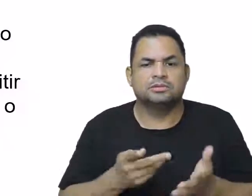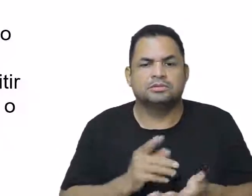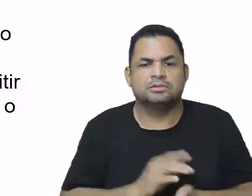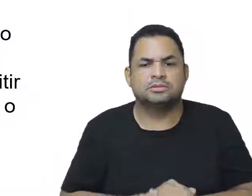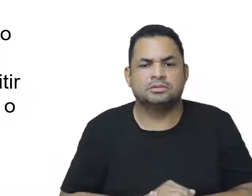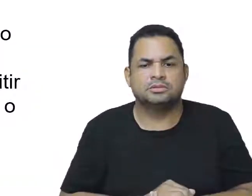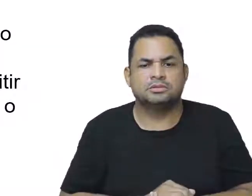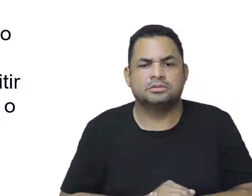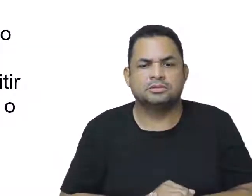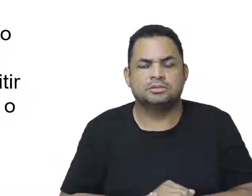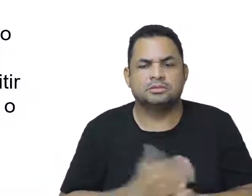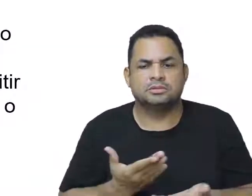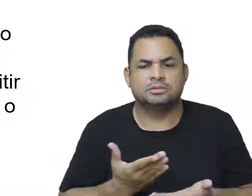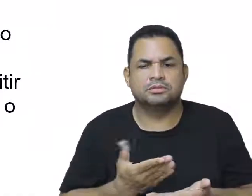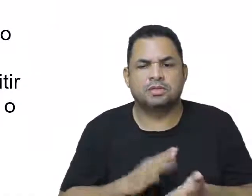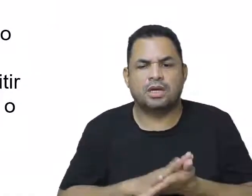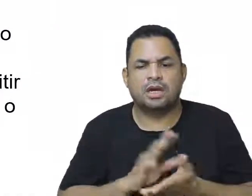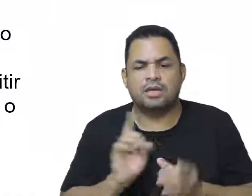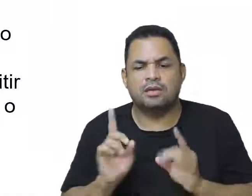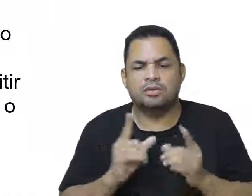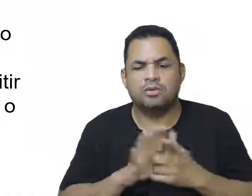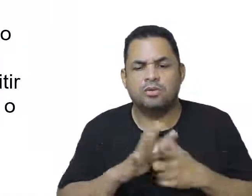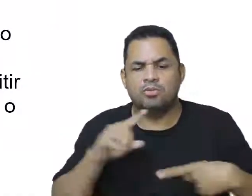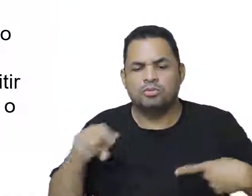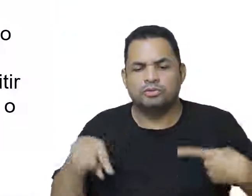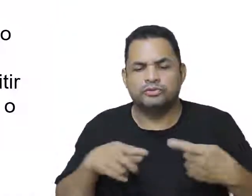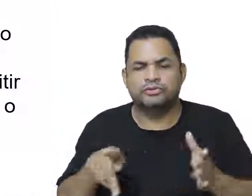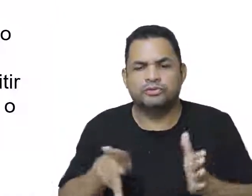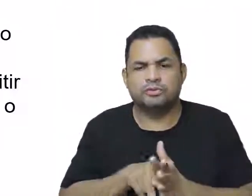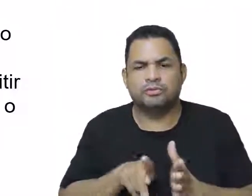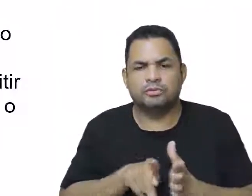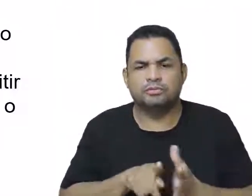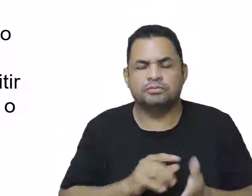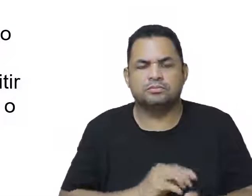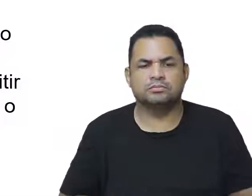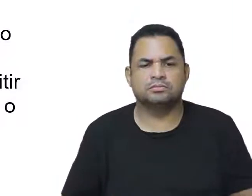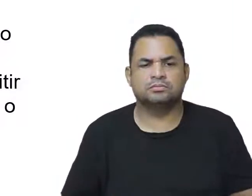especialistas em uma determinada função. Tá bom? Joga na tela aí.